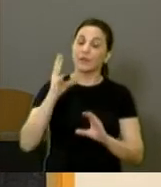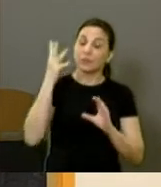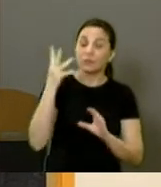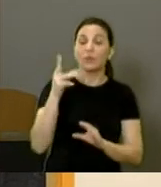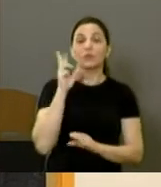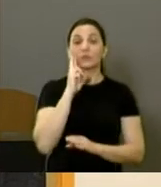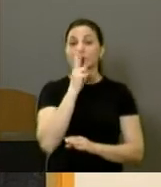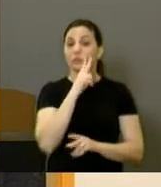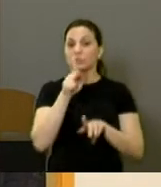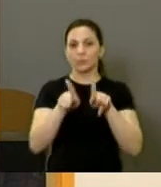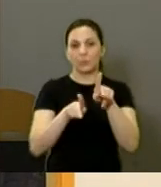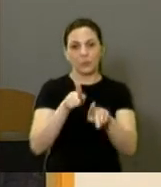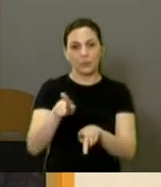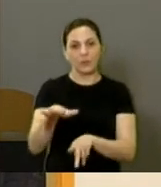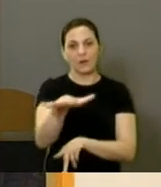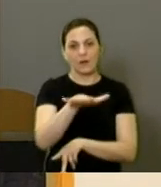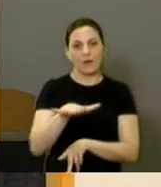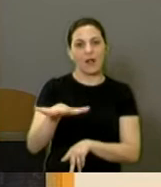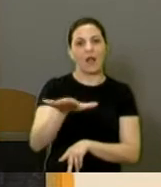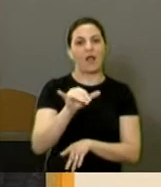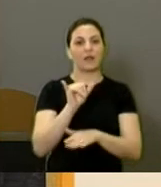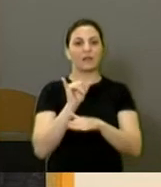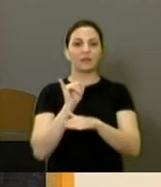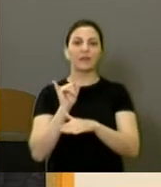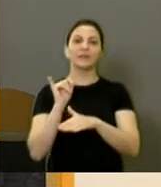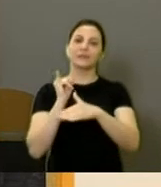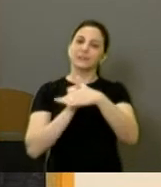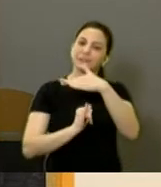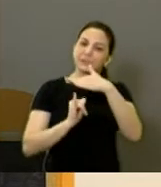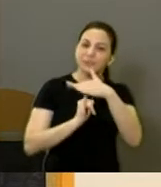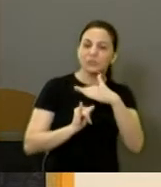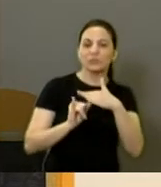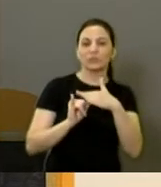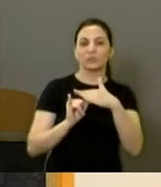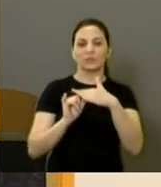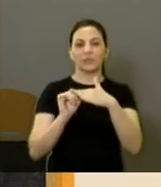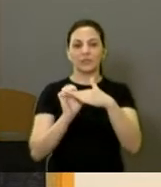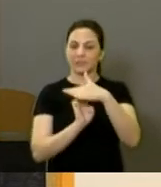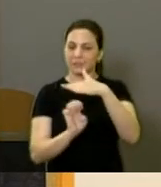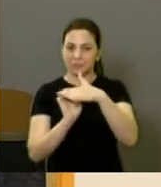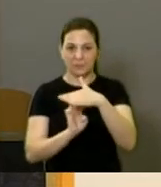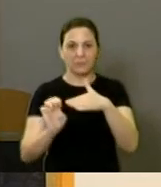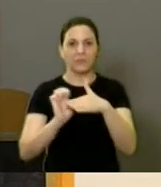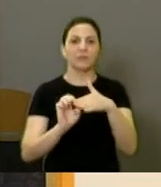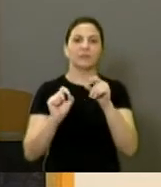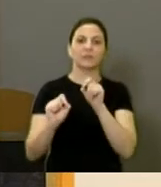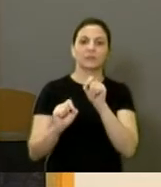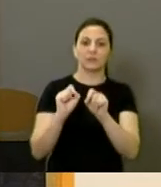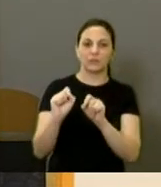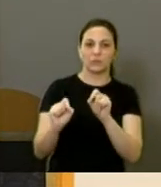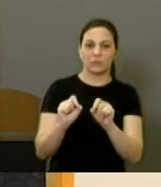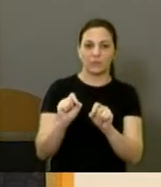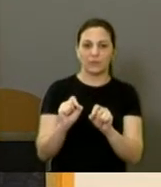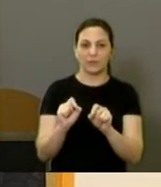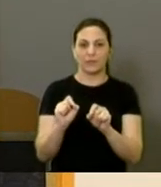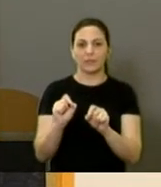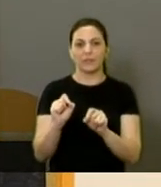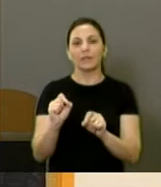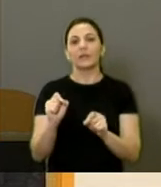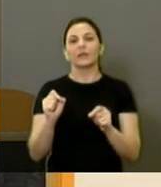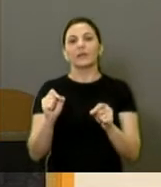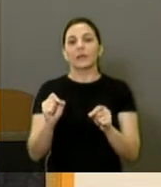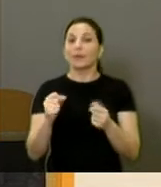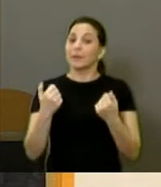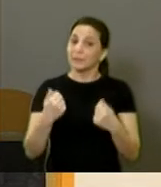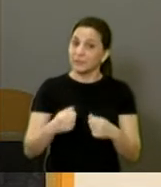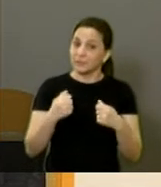popular lá no Distrito Industrial. Todos nós que vivemos aqui sabemos que aquilo é uma